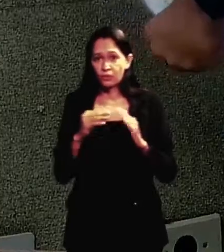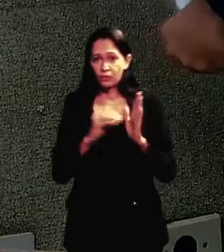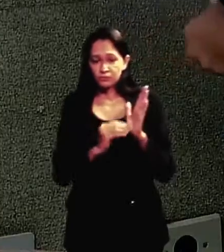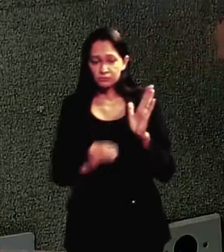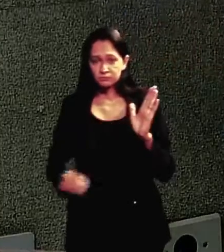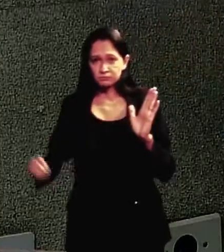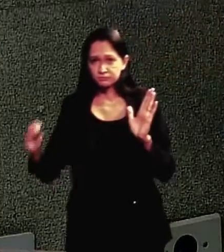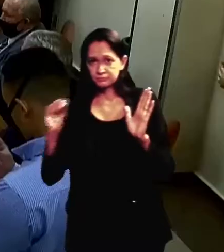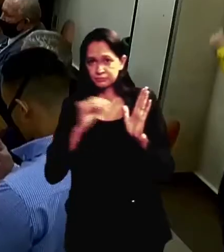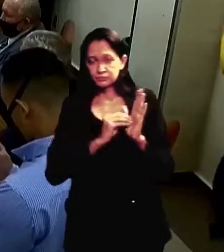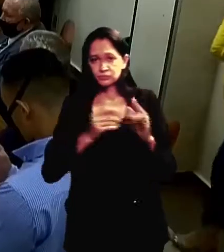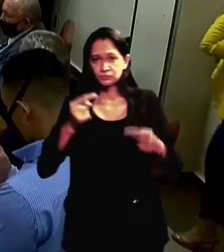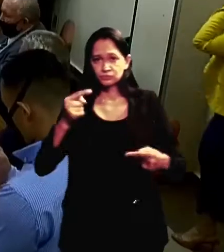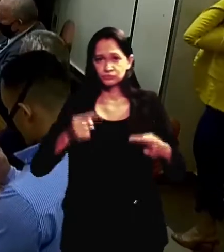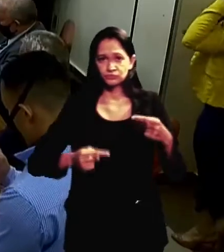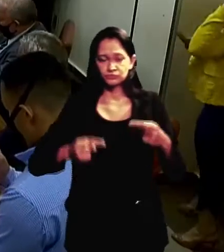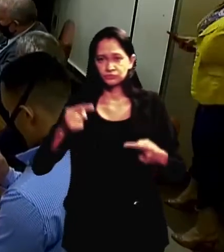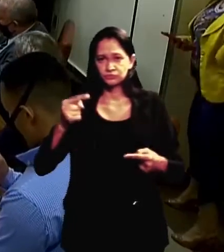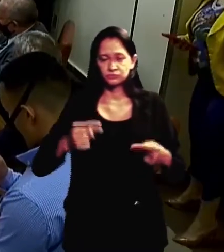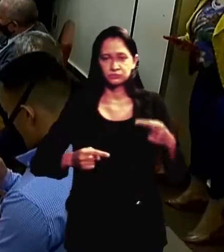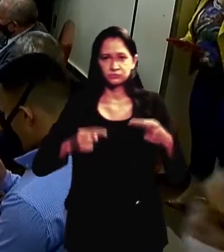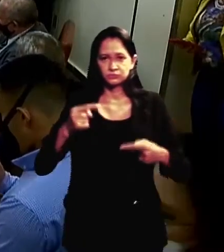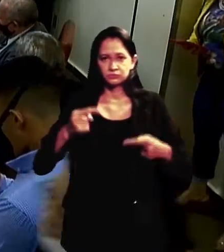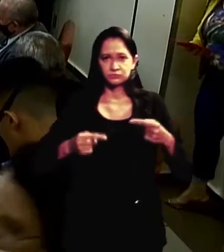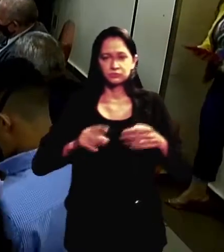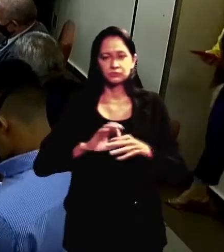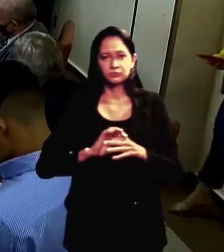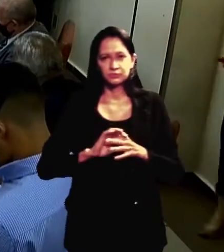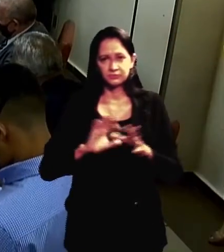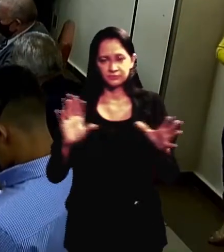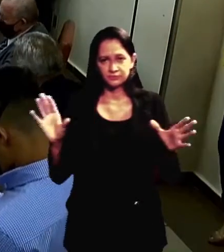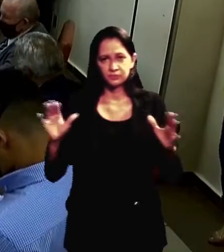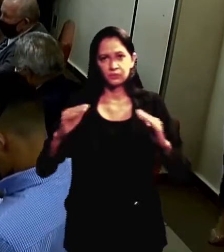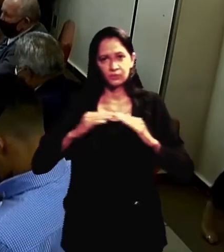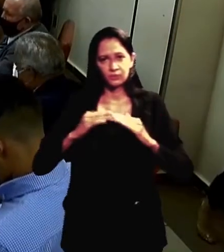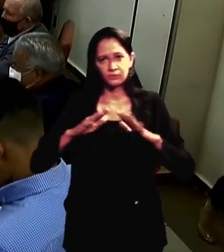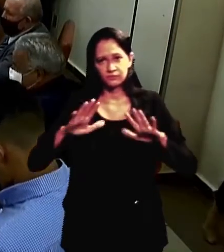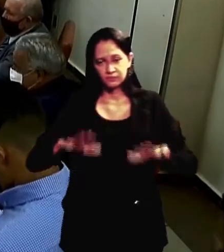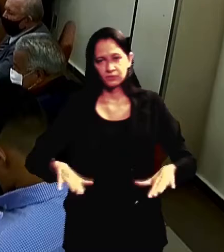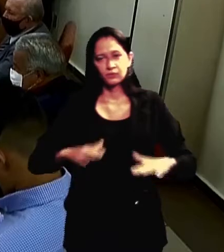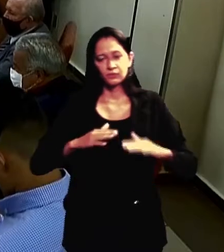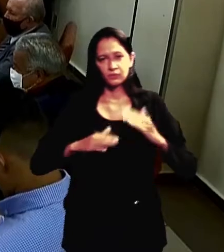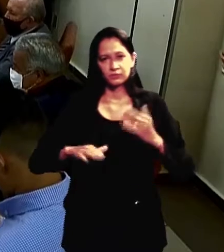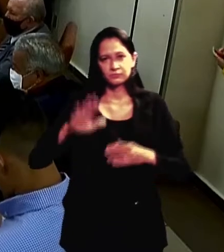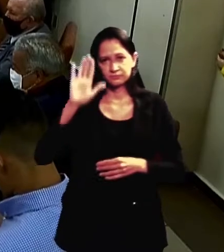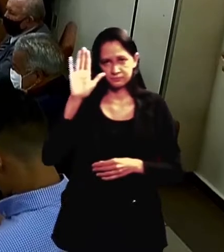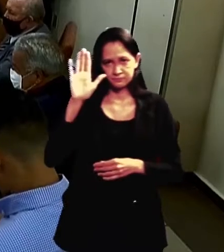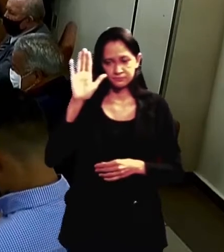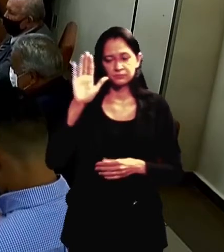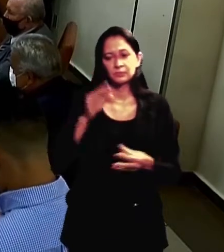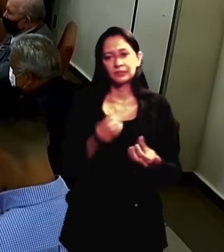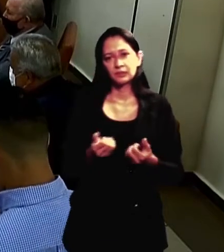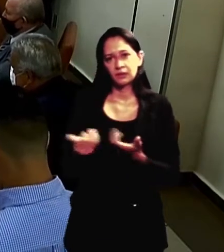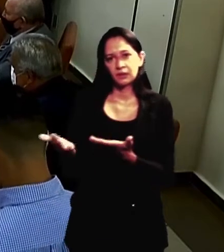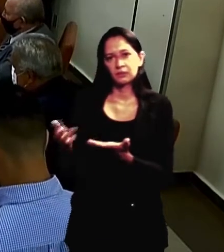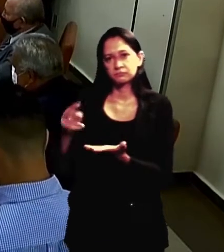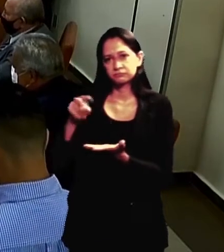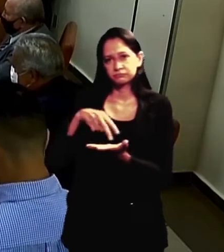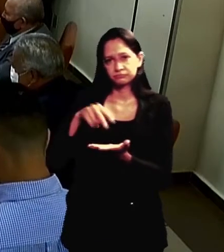de pauta em discussão. Se favoráveis permaneçam como estão, os contrários se manifestem. Pedido aprovado. Projeto está em